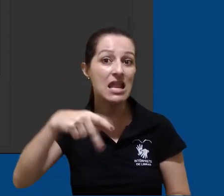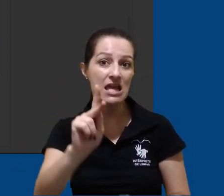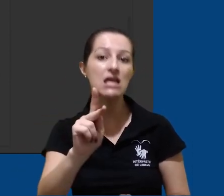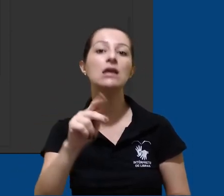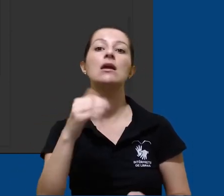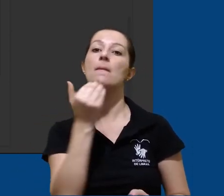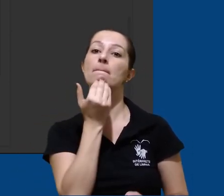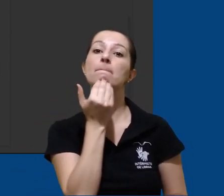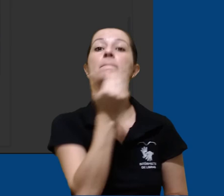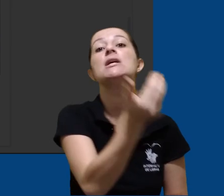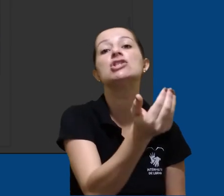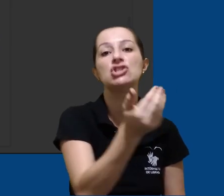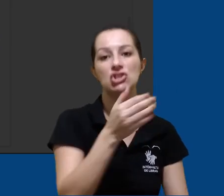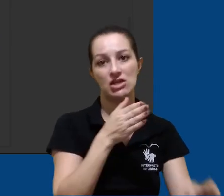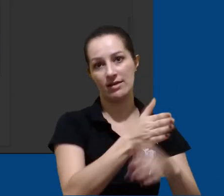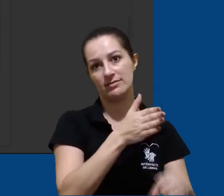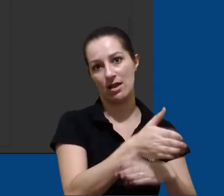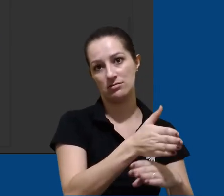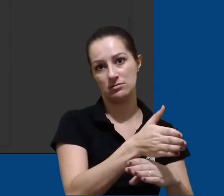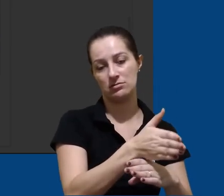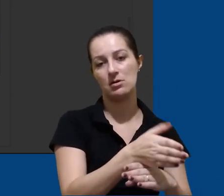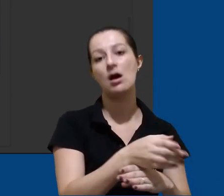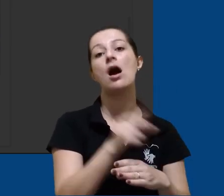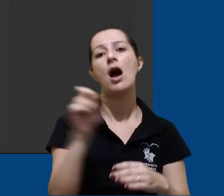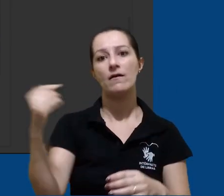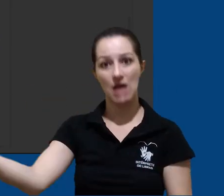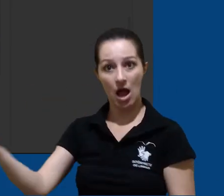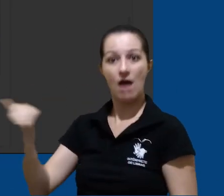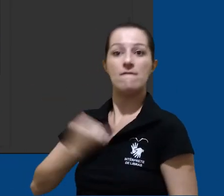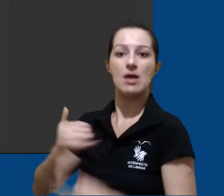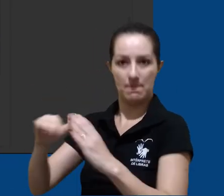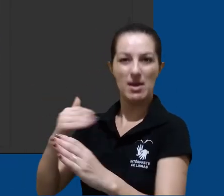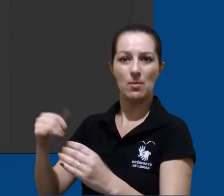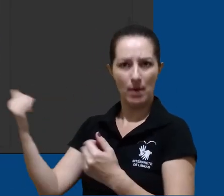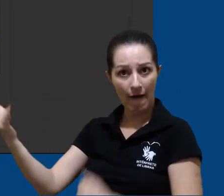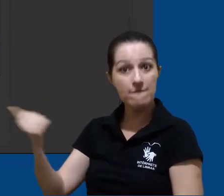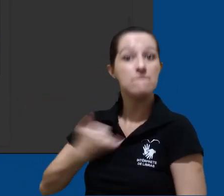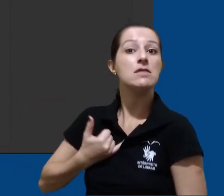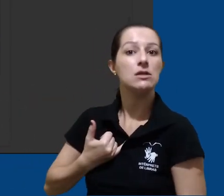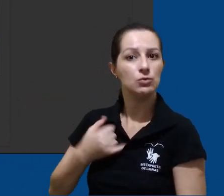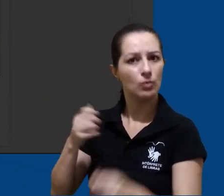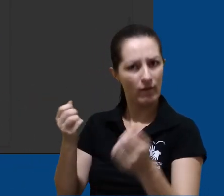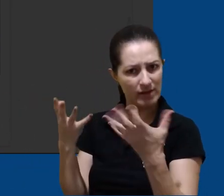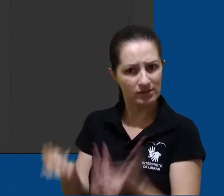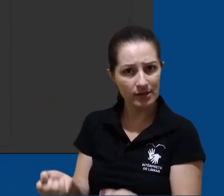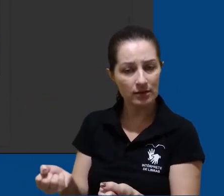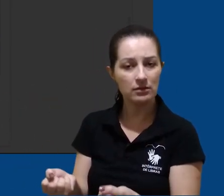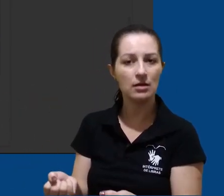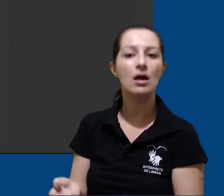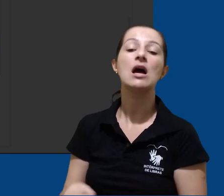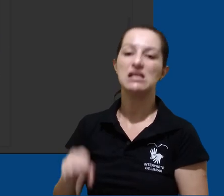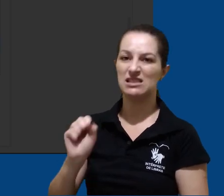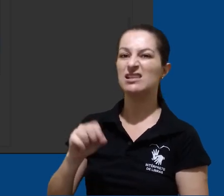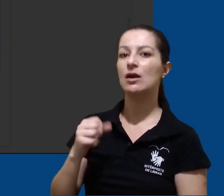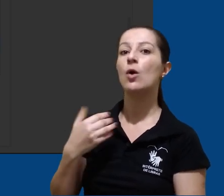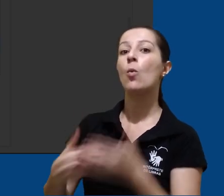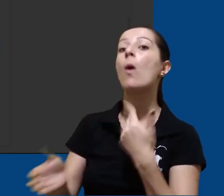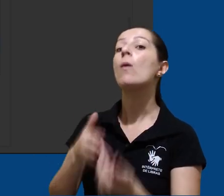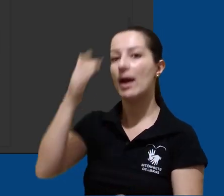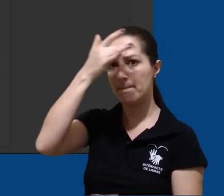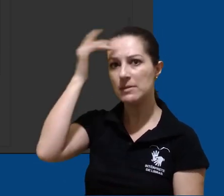link deverá de solicitar acesso para poder ver o conteúdo você receberá uma notificação por e-mail para permitir esse acesso